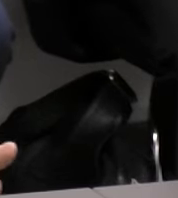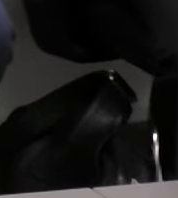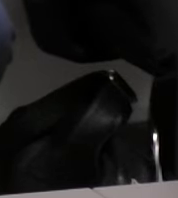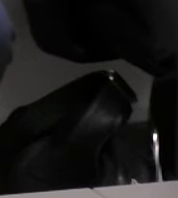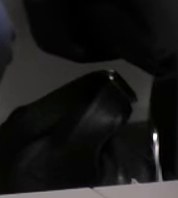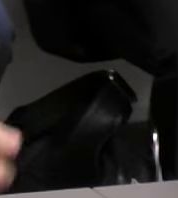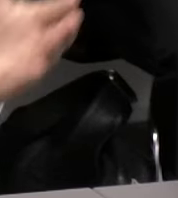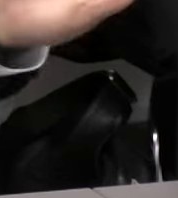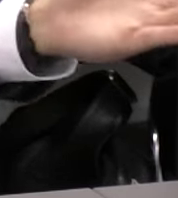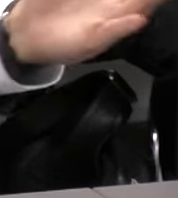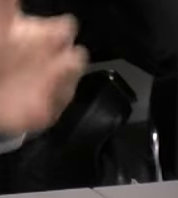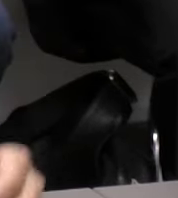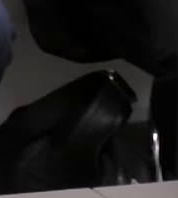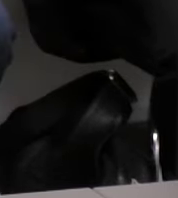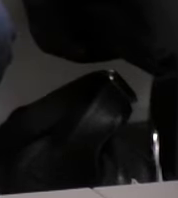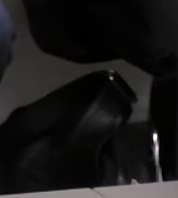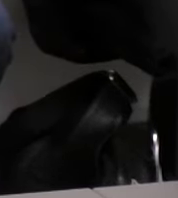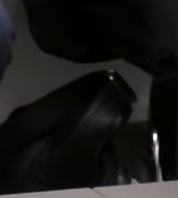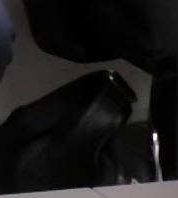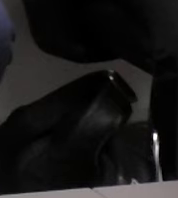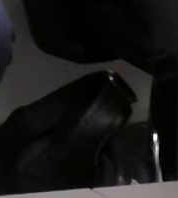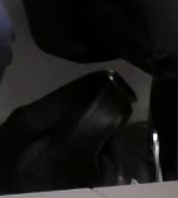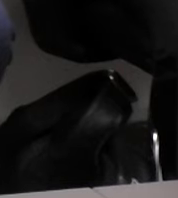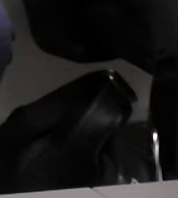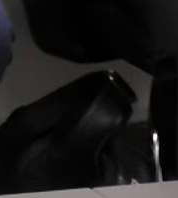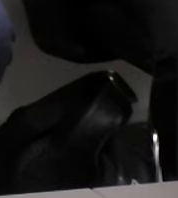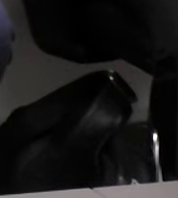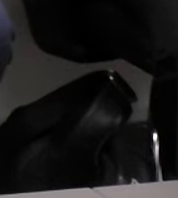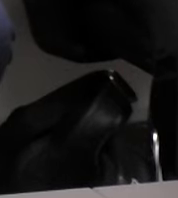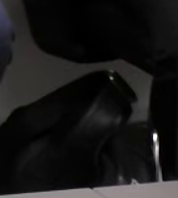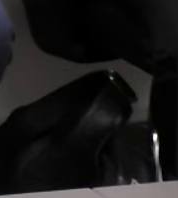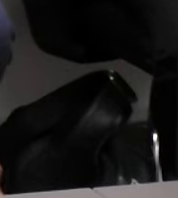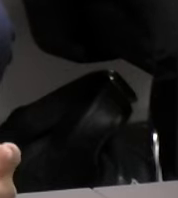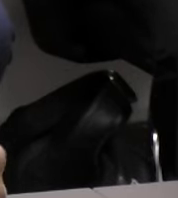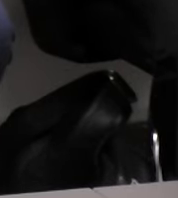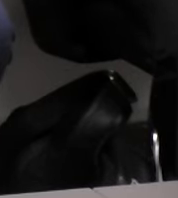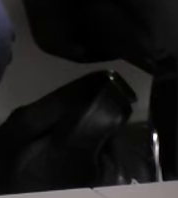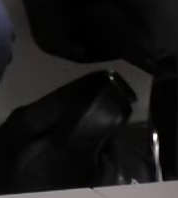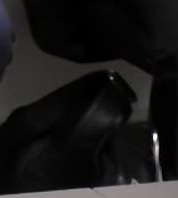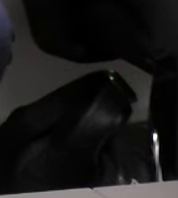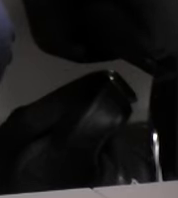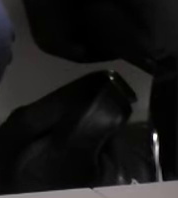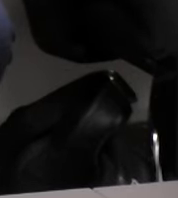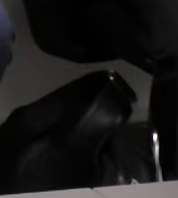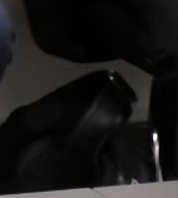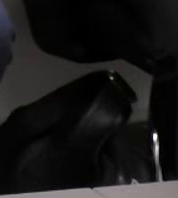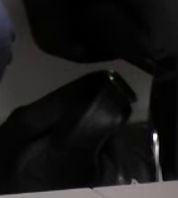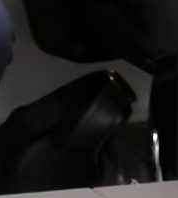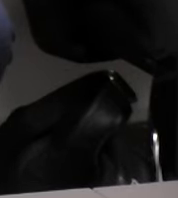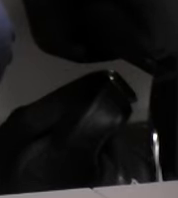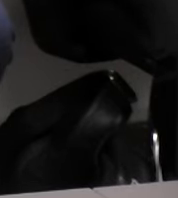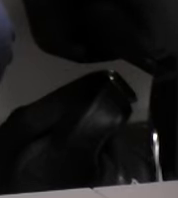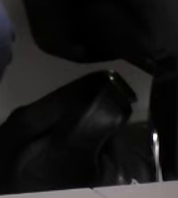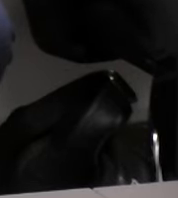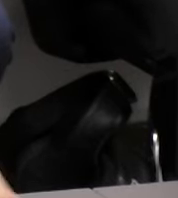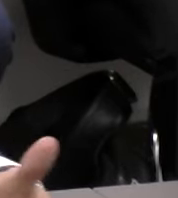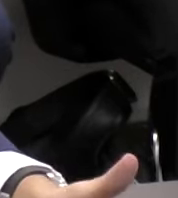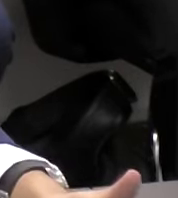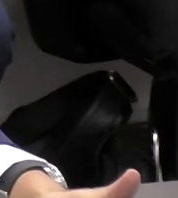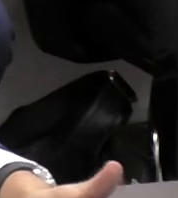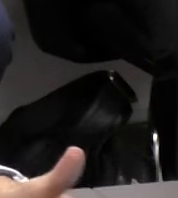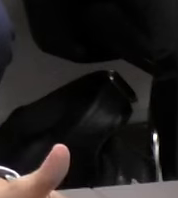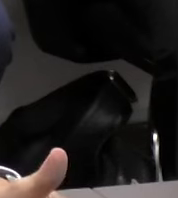obviamente ressalvando o que disse a deputada Verônica muitas vezes a gente vai editar uma lei que no calor da discussão acaba